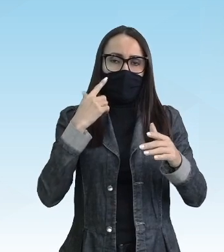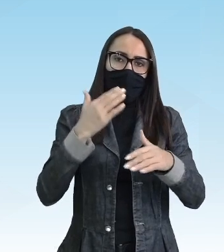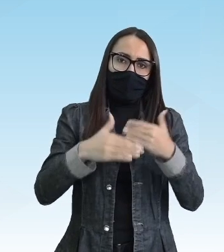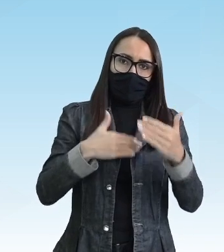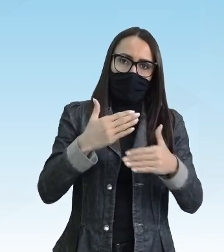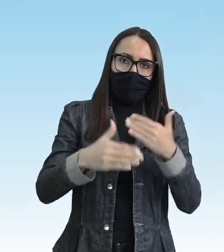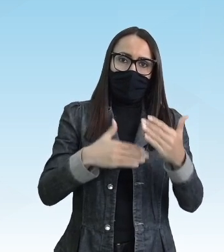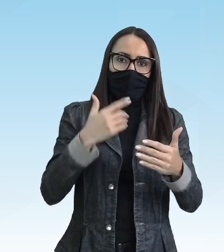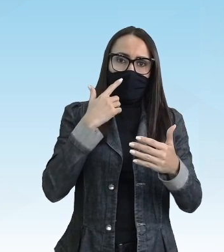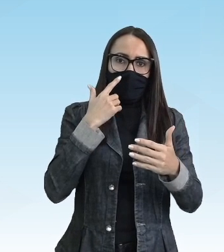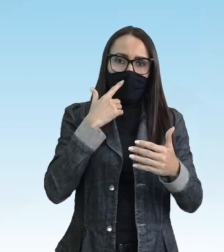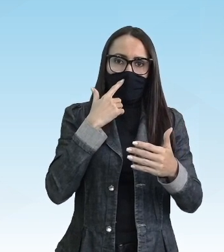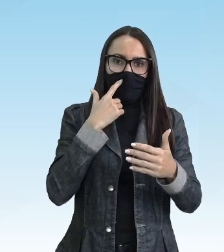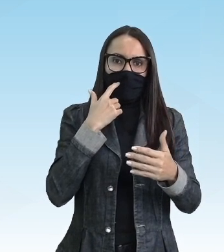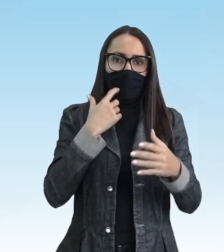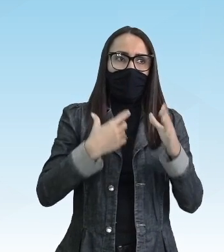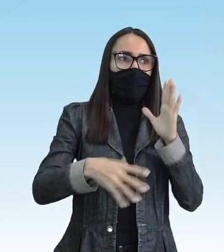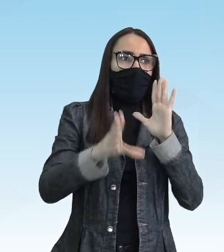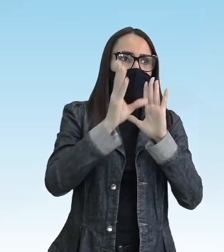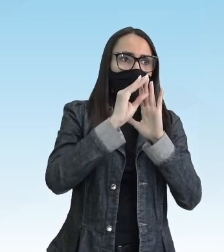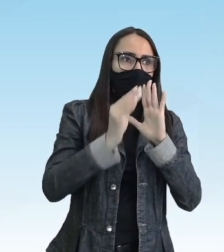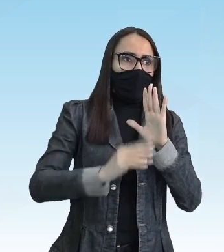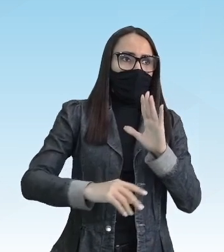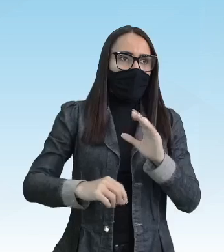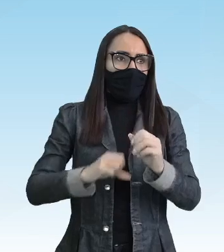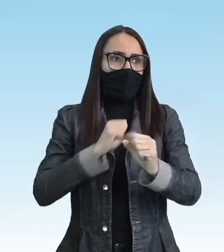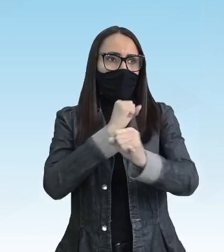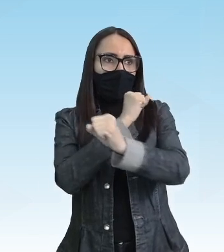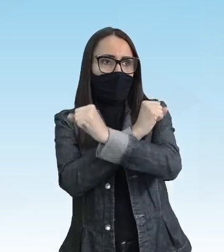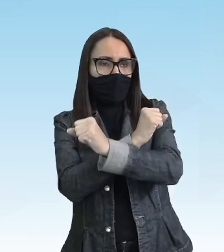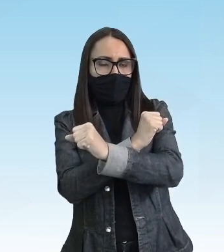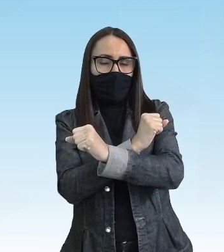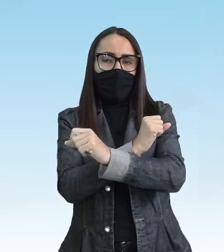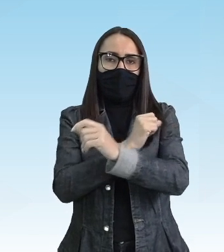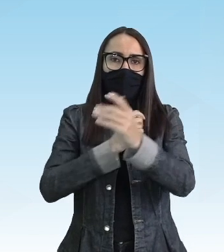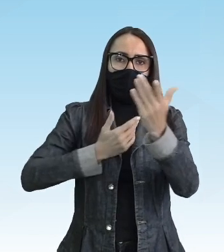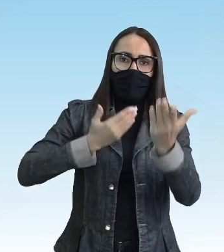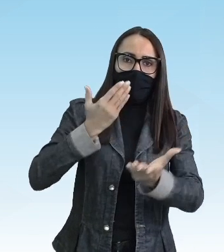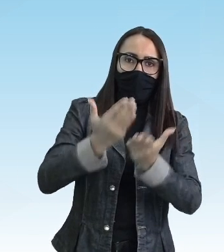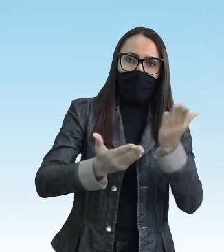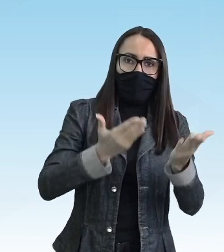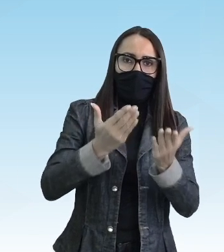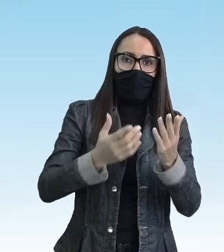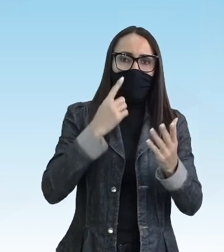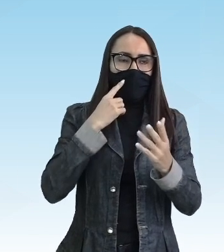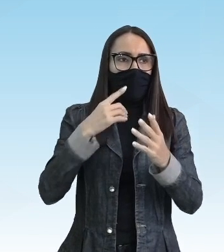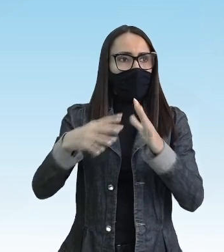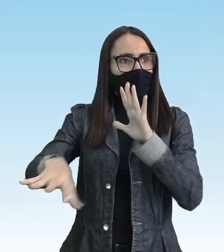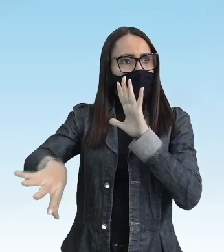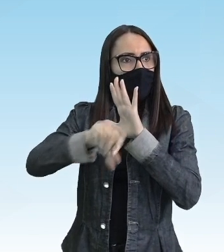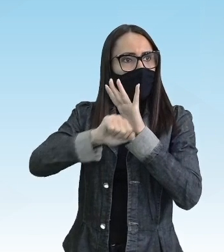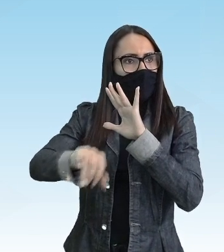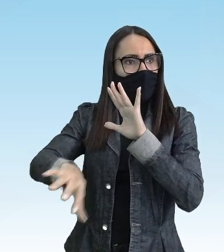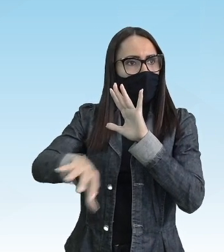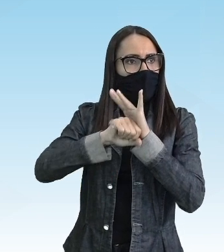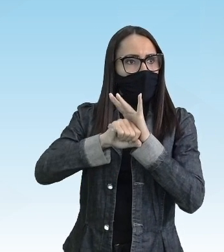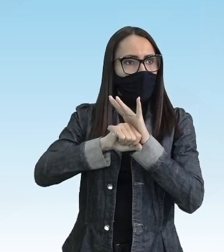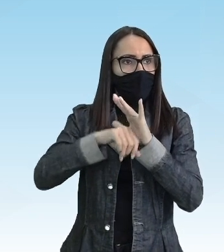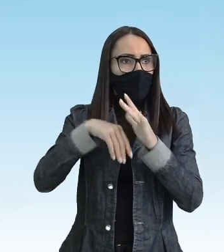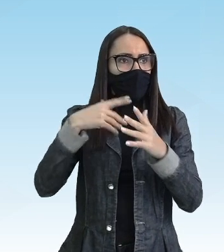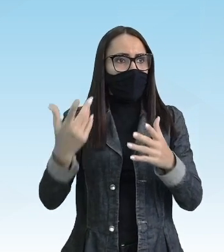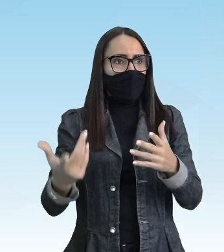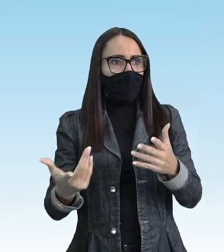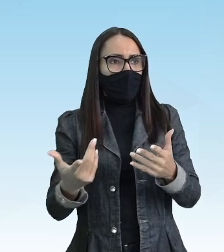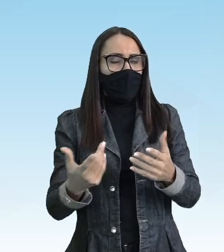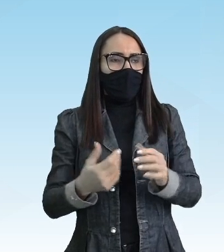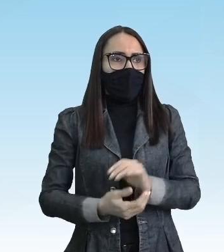de remodelação dos ossos, promovendo ali a reabsorção do tecido ósseo.